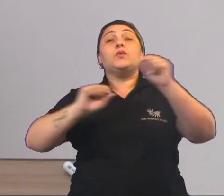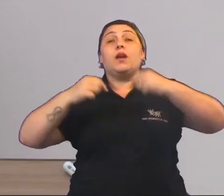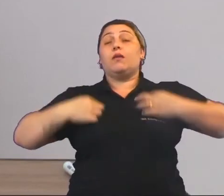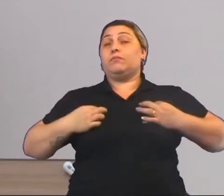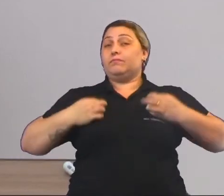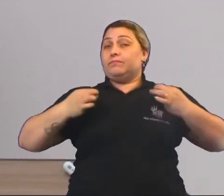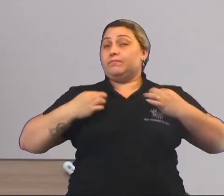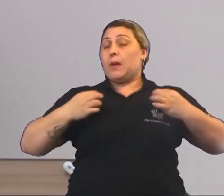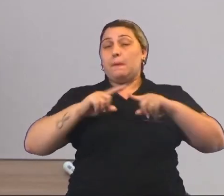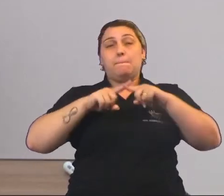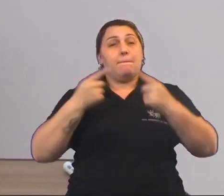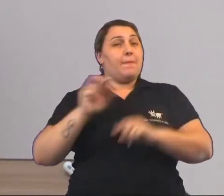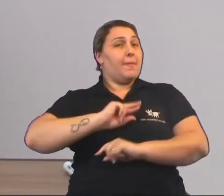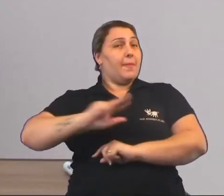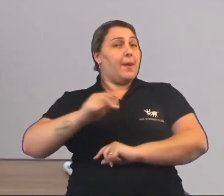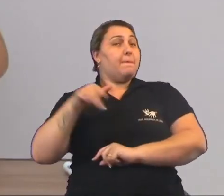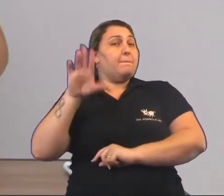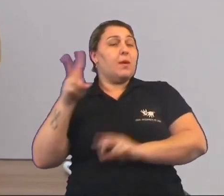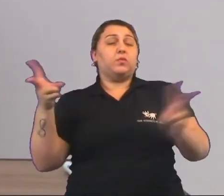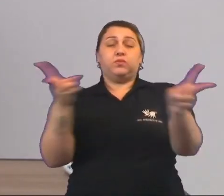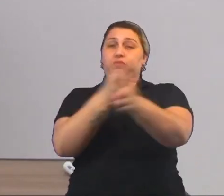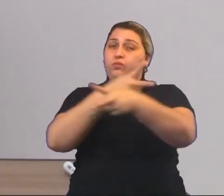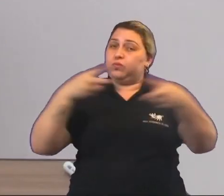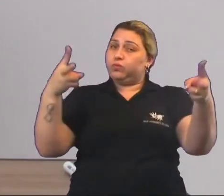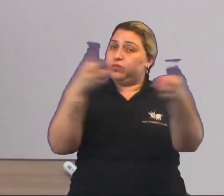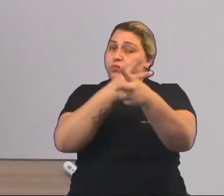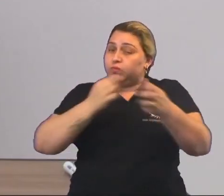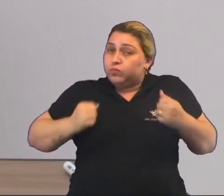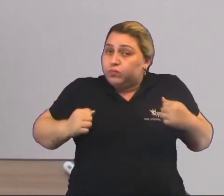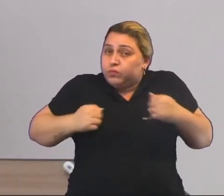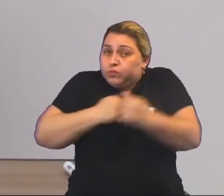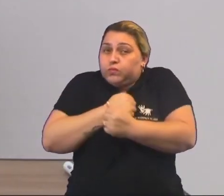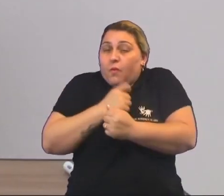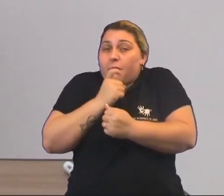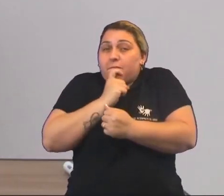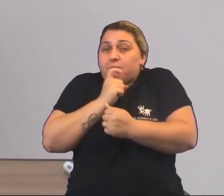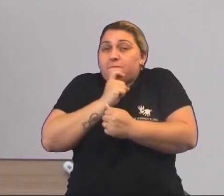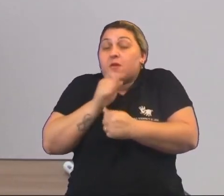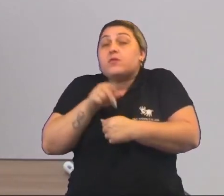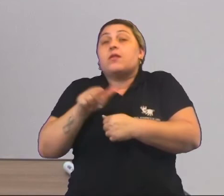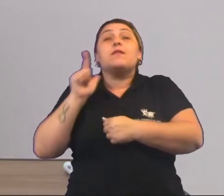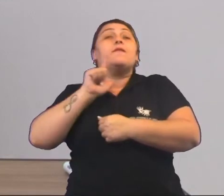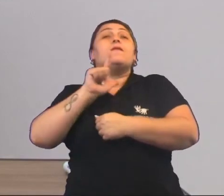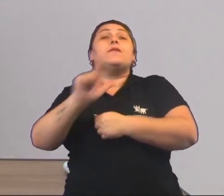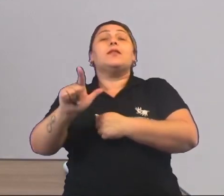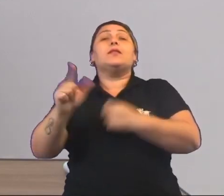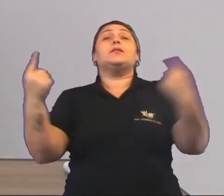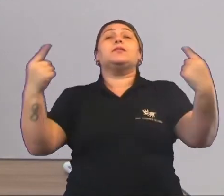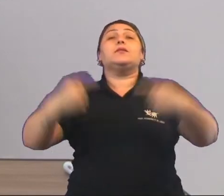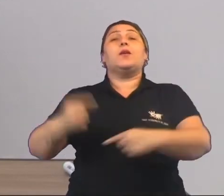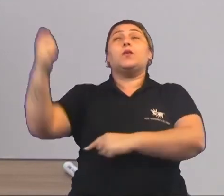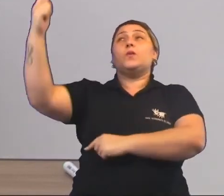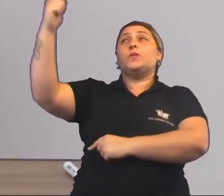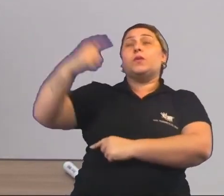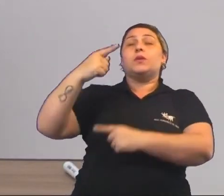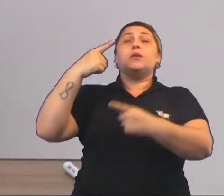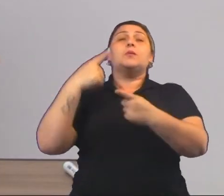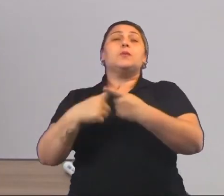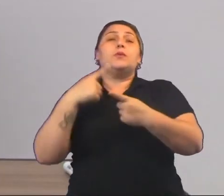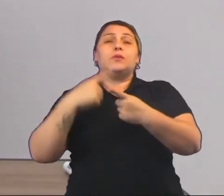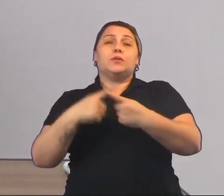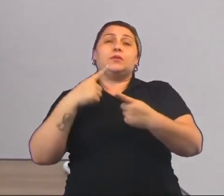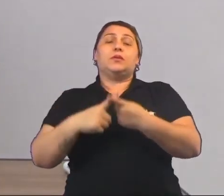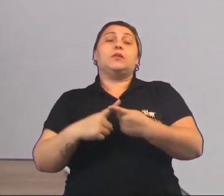seu casaco, mas não era isso. Quanto mais o vento soprava, mais ele apertava. Então, quem vence essa disputa é o sol. Por quê? Porque